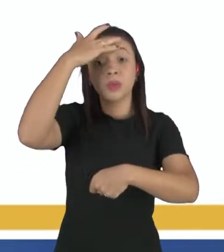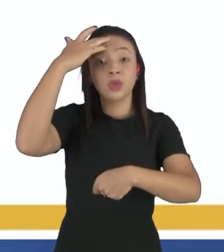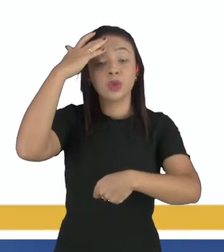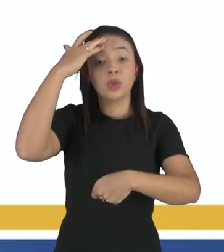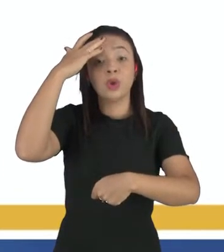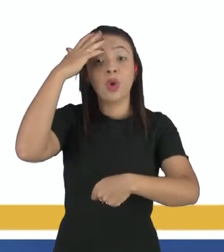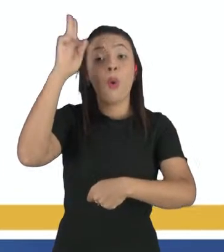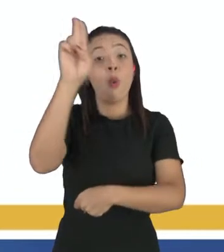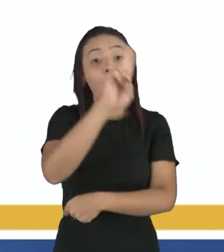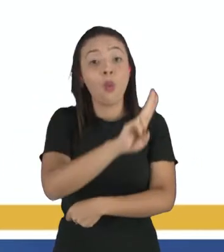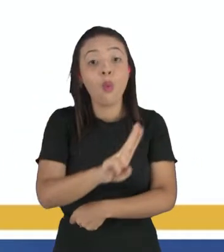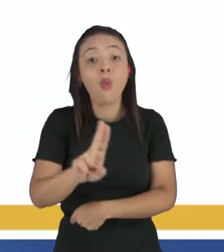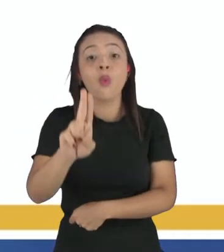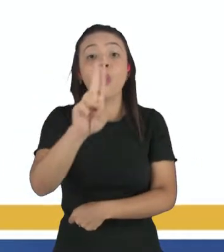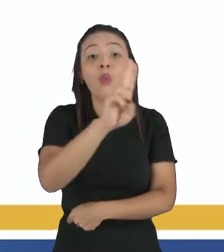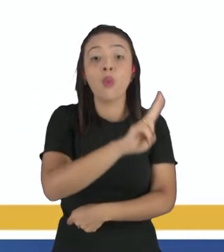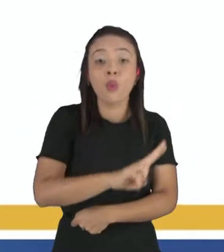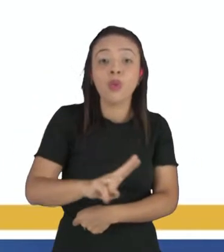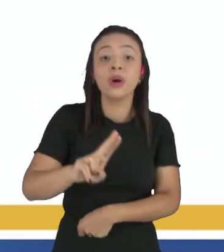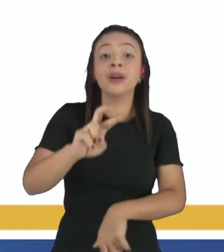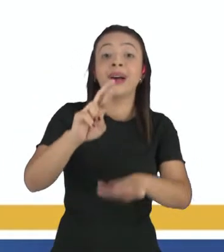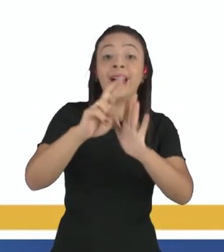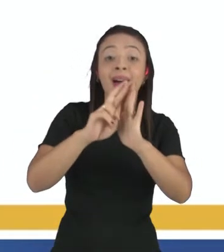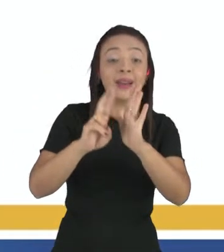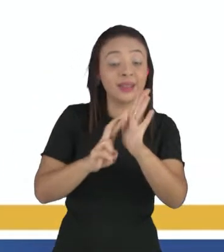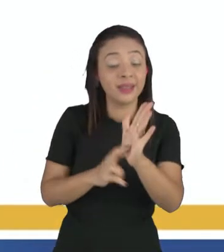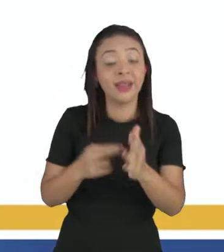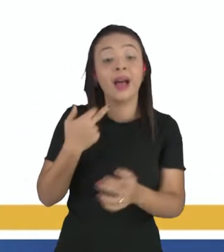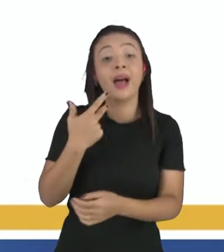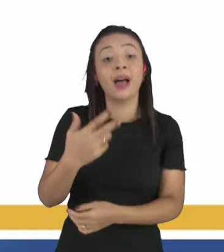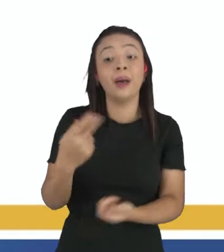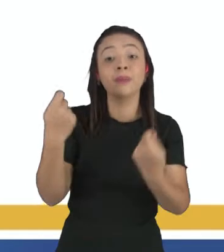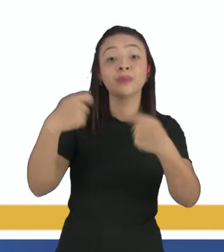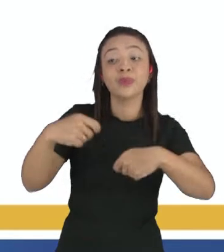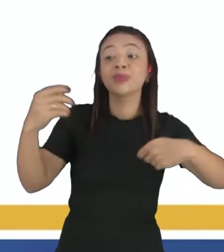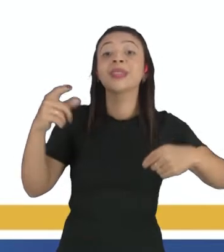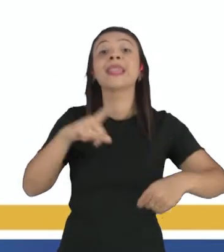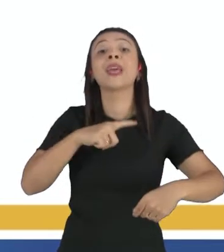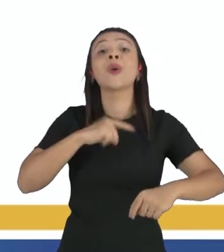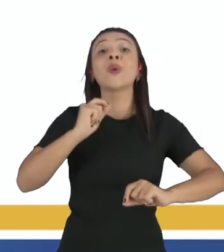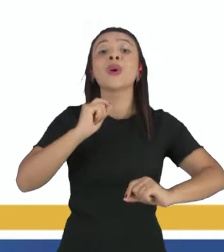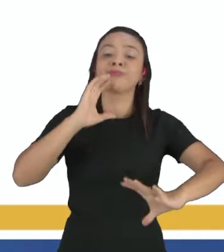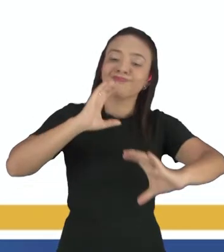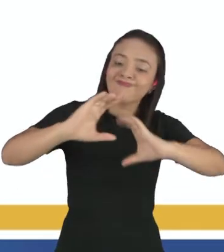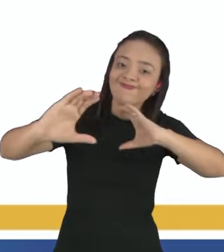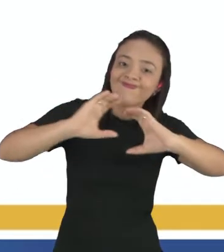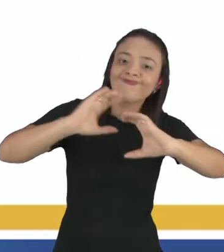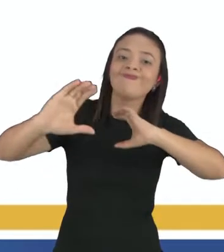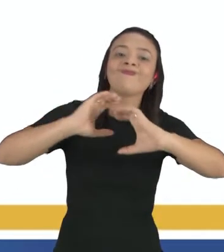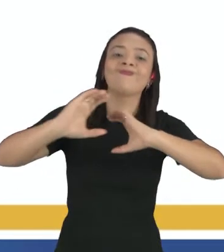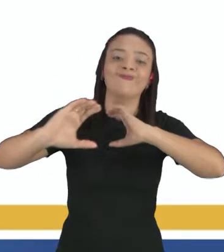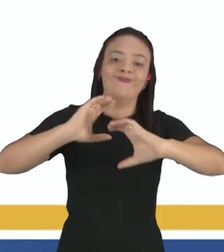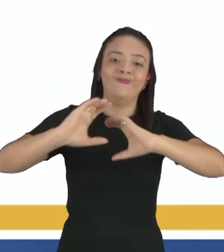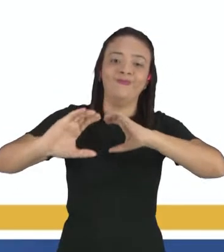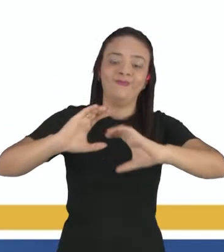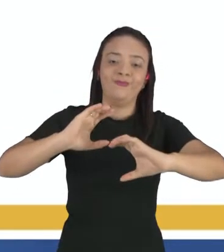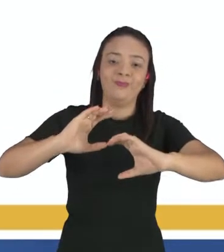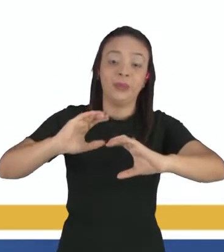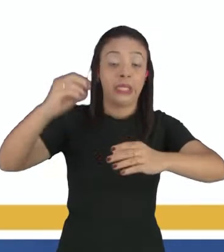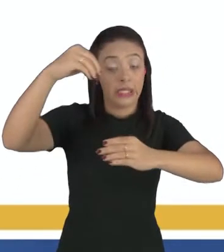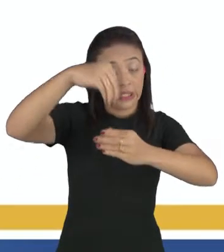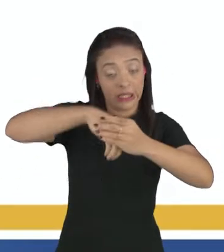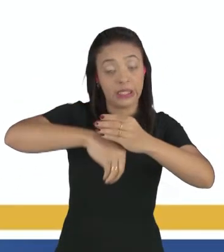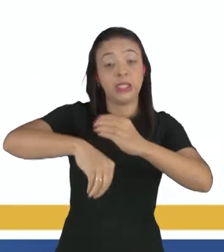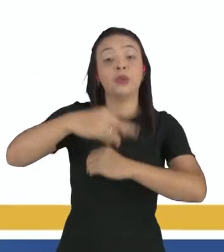da melhor forma o código, a língua, para se comunicar. Ok? E na